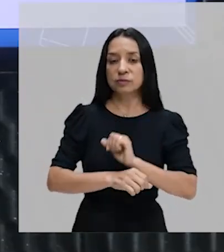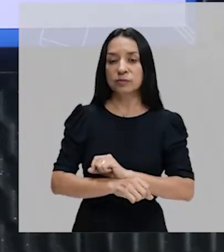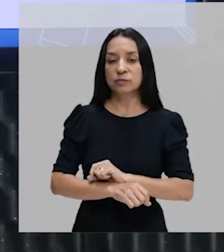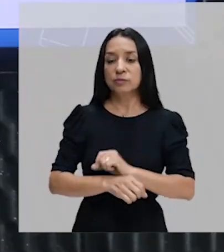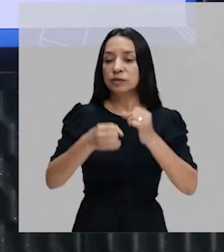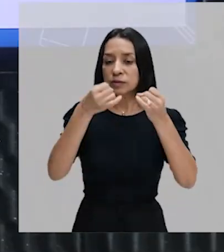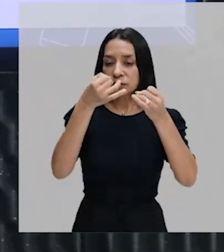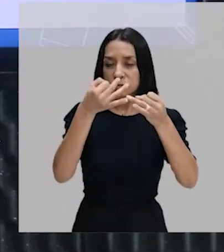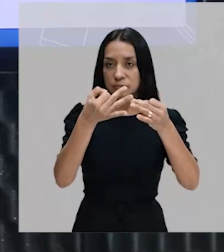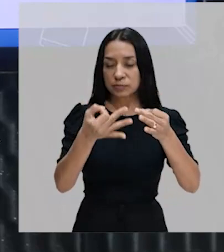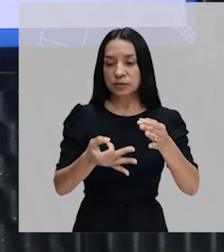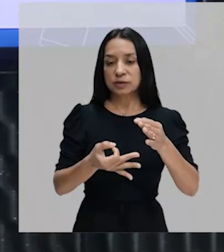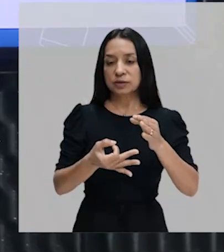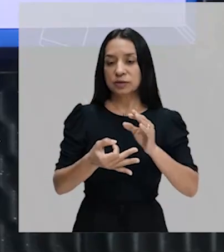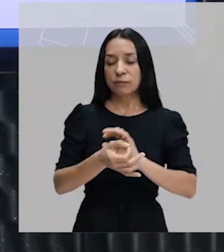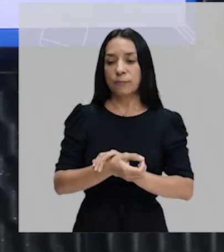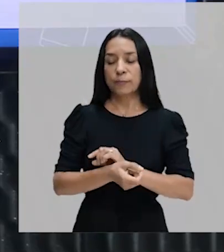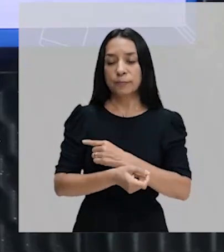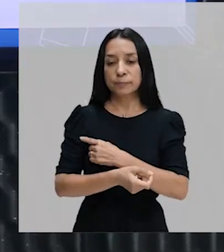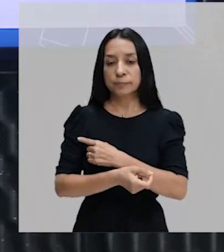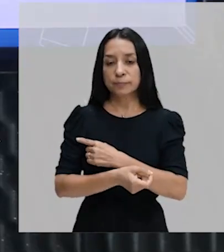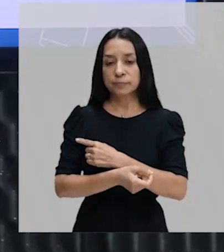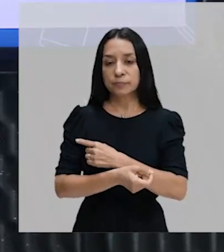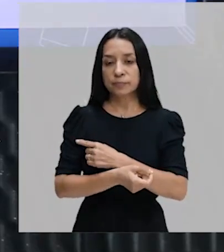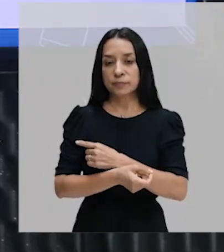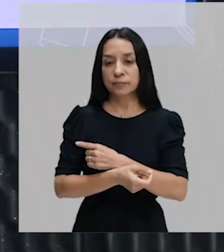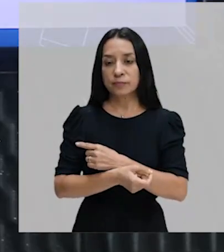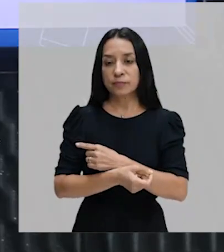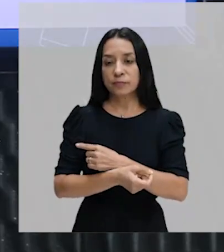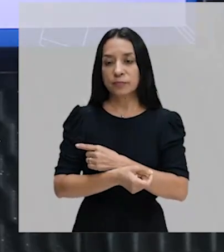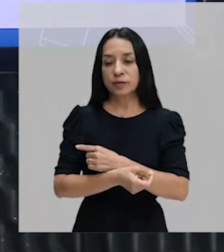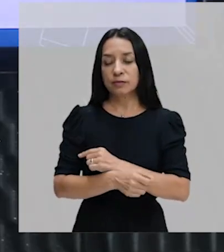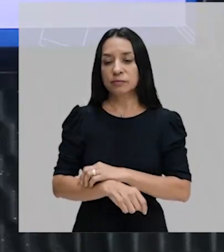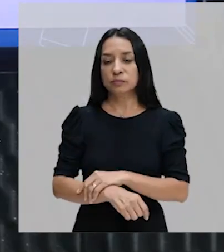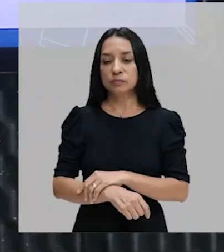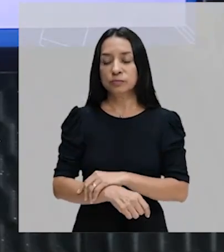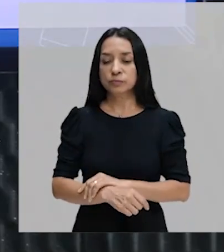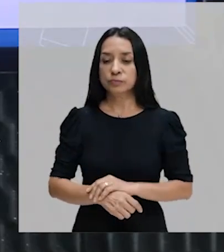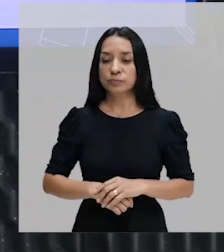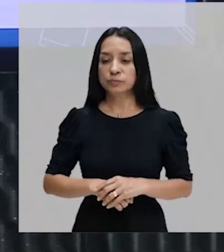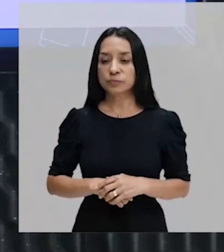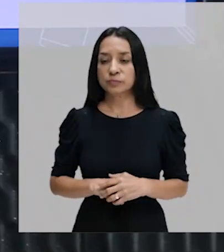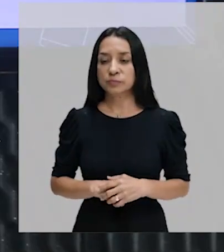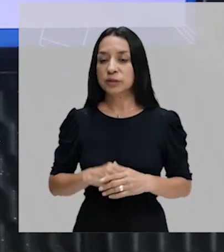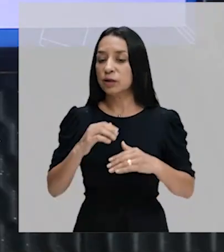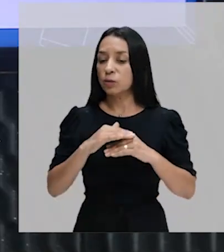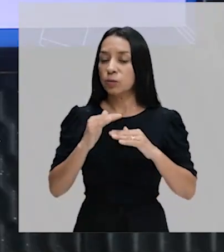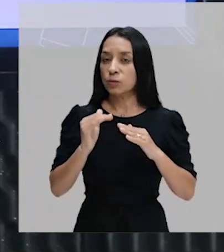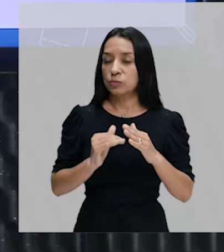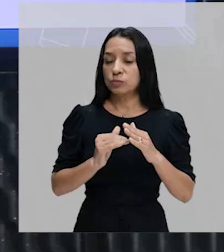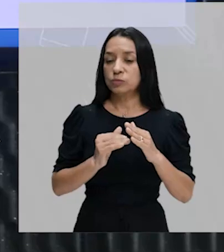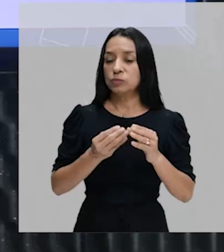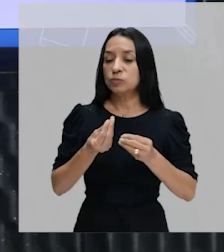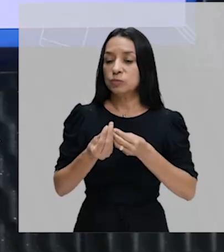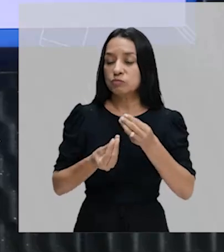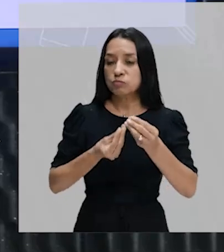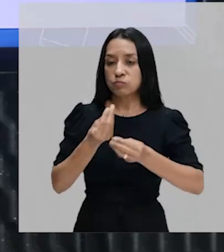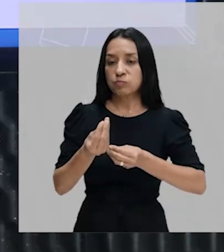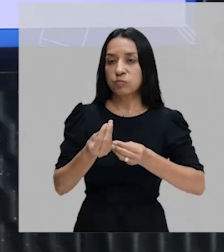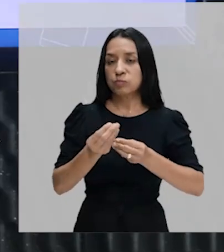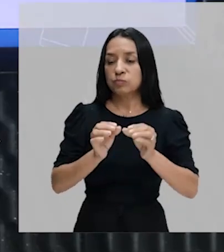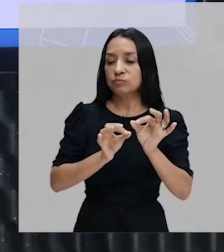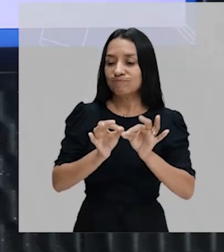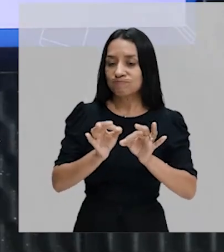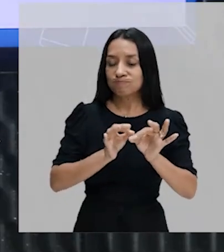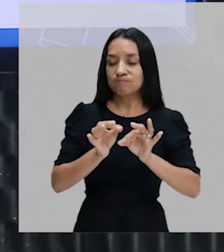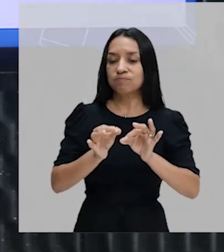a explicação, a definição de um autor, tá? Ele é formado por todos os subconjuntos de um conjunto dado. Então, todas as formas de escrever aquele conjunto, tá? A